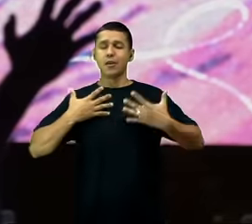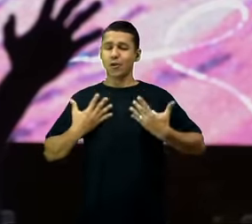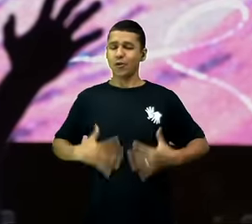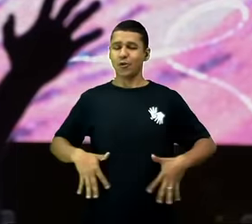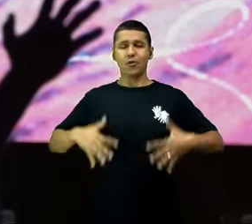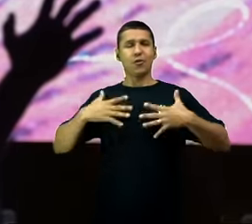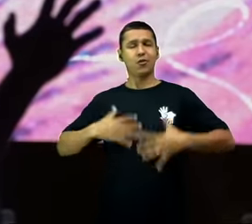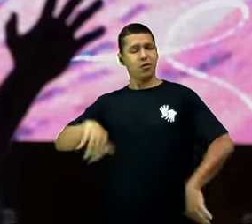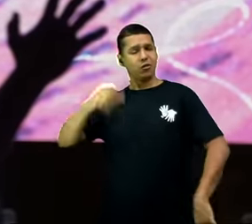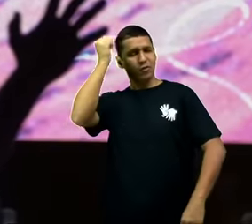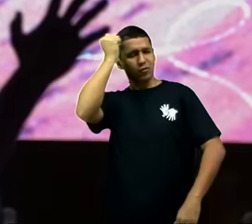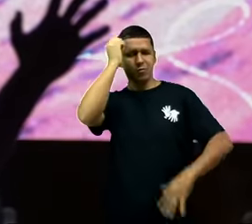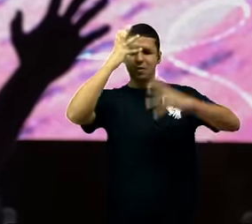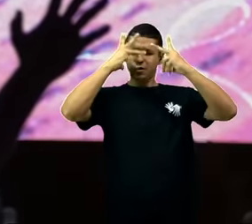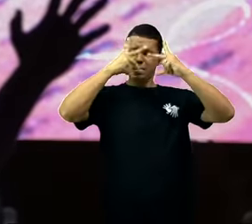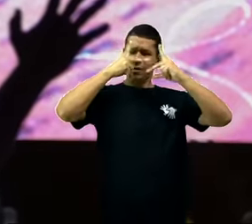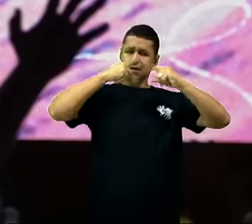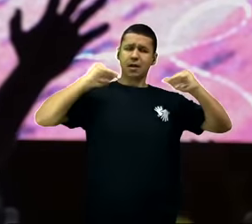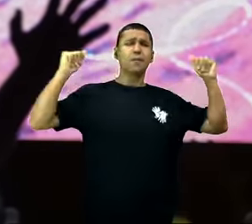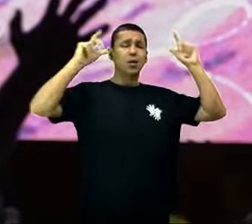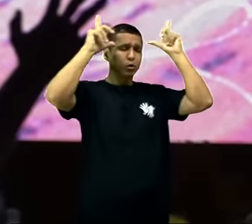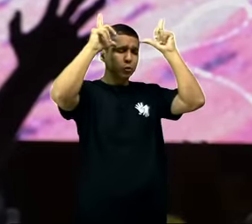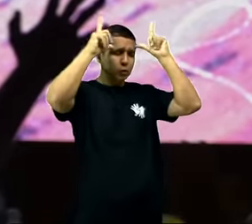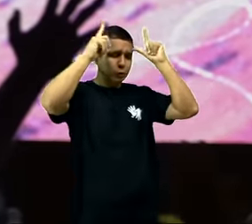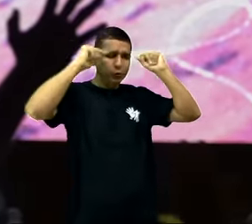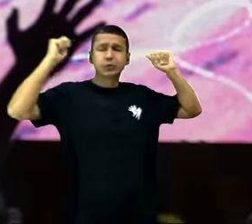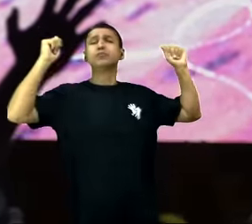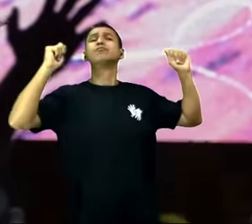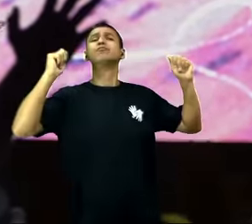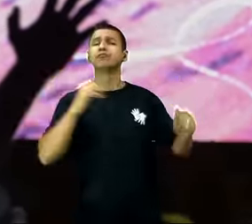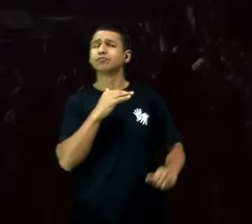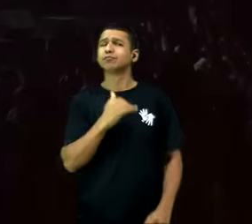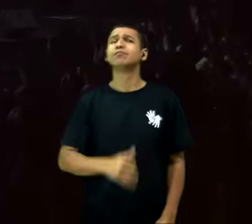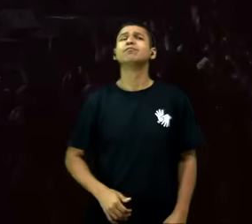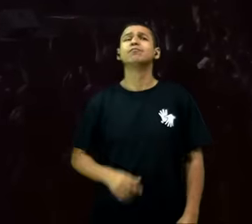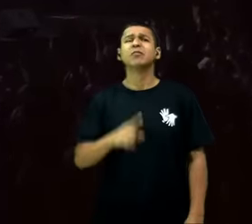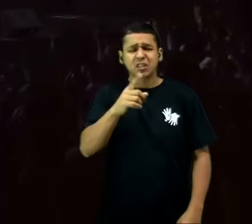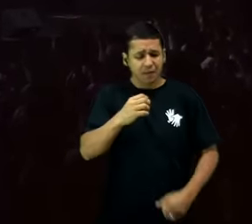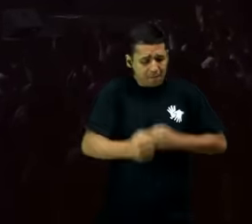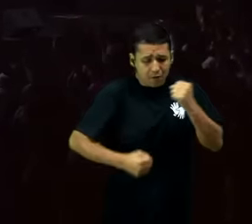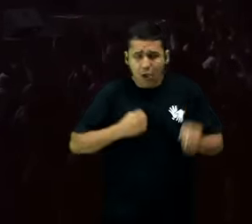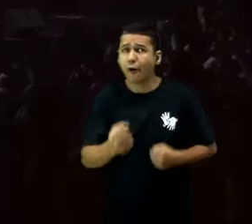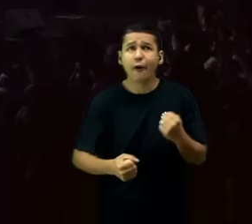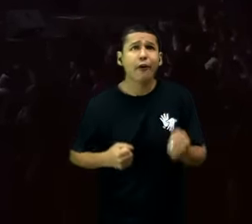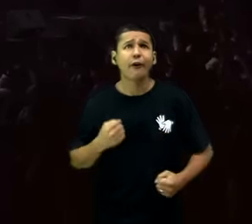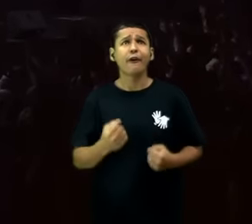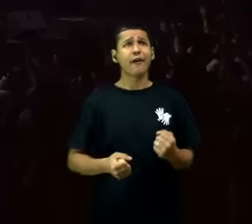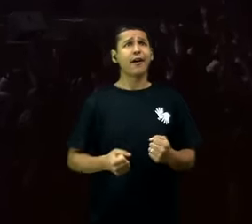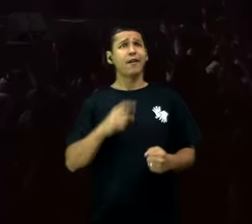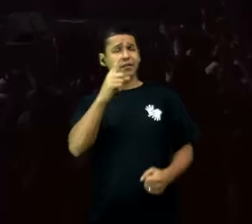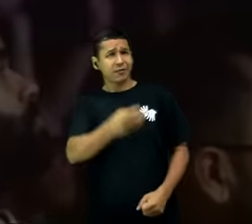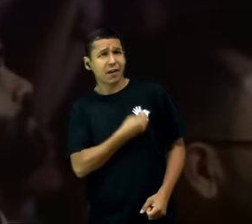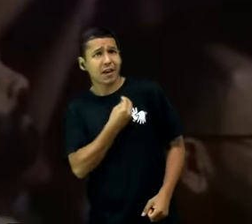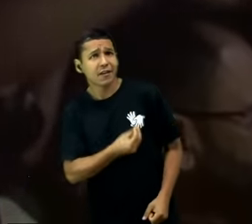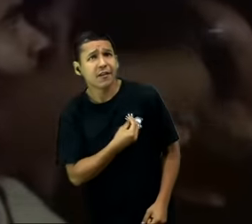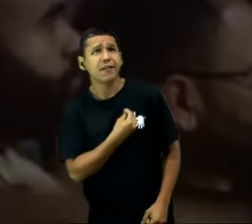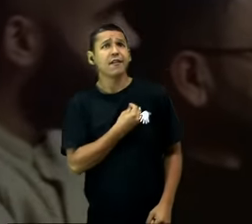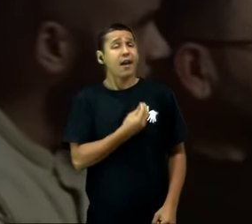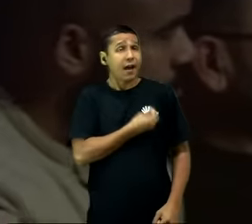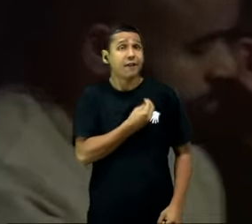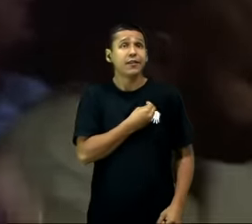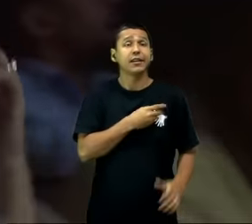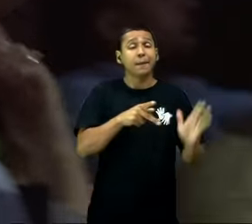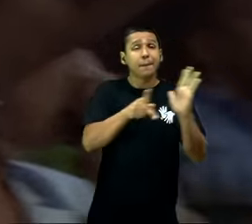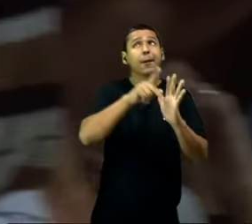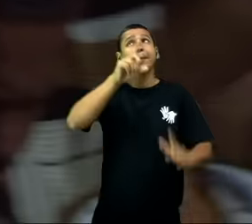sem culpa, sem nada, sem ninguém para te atrapalhar. Você vai correr a corrida que Deus tem para a tua vida.